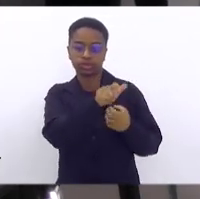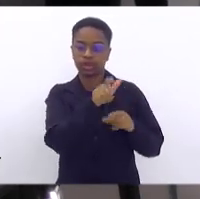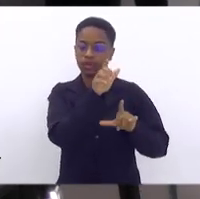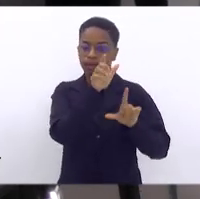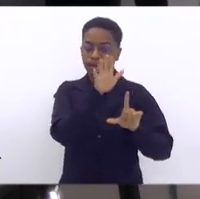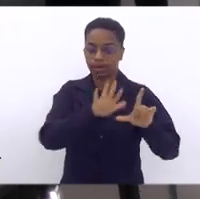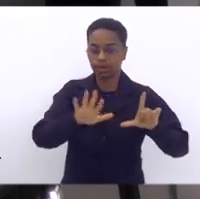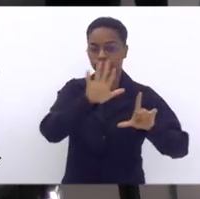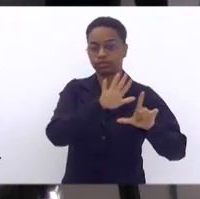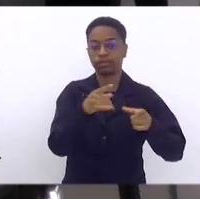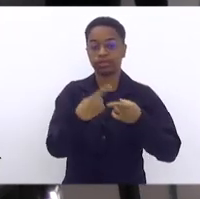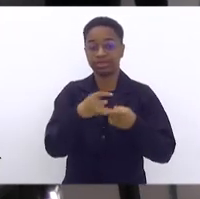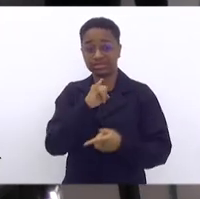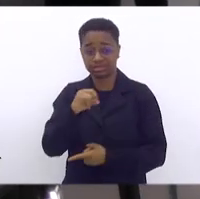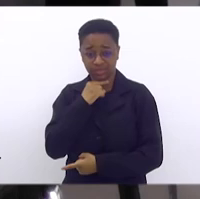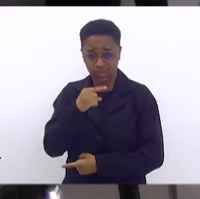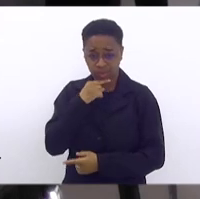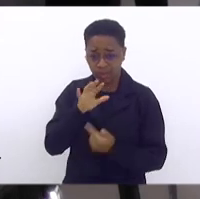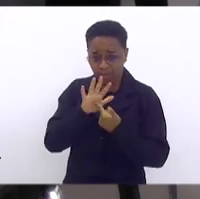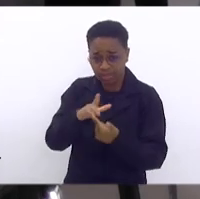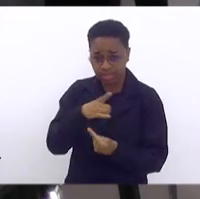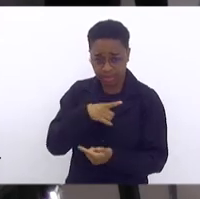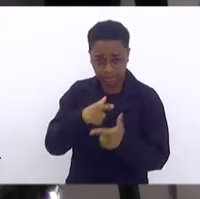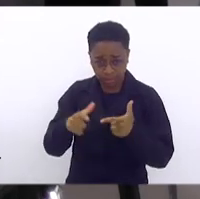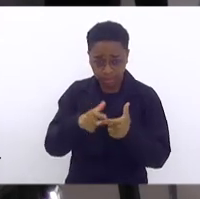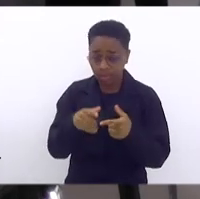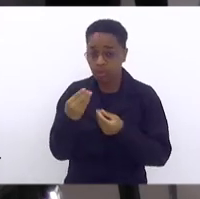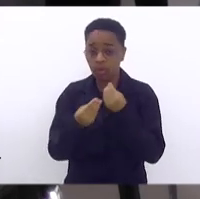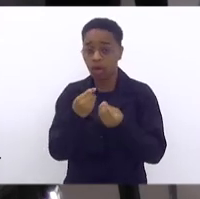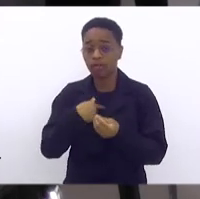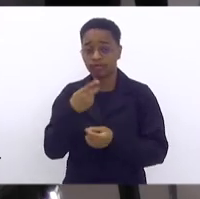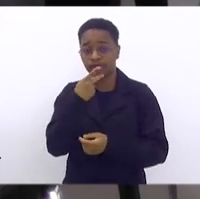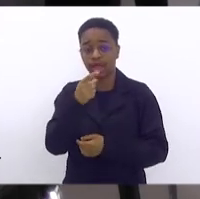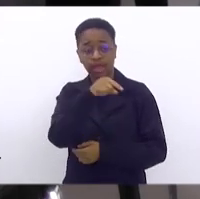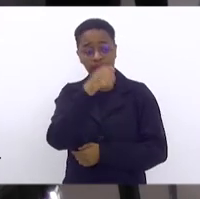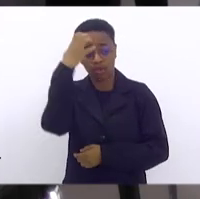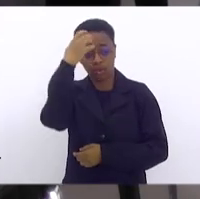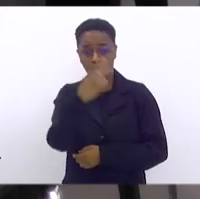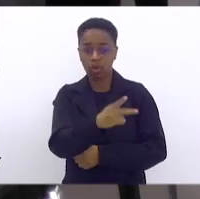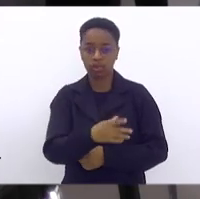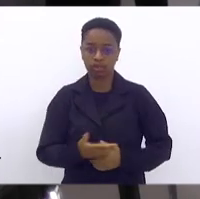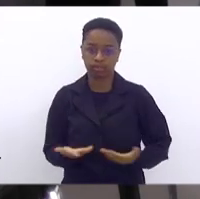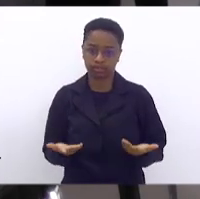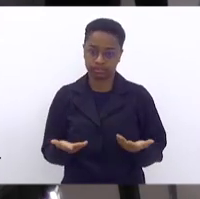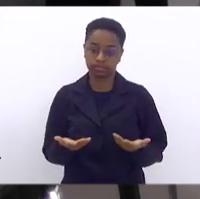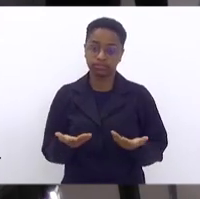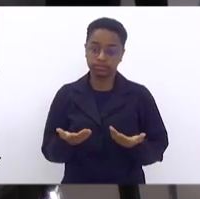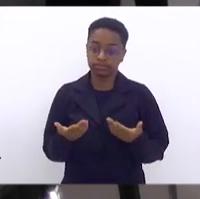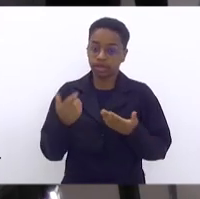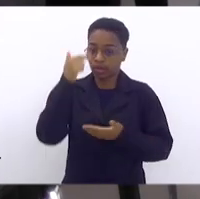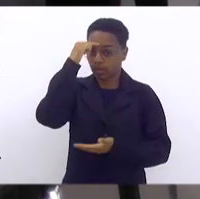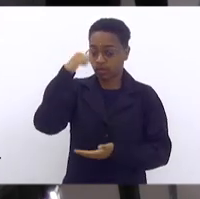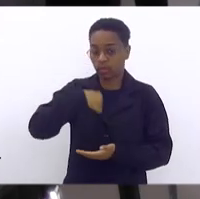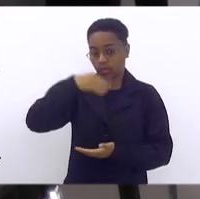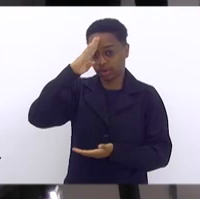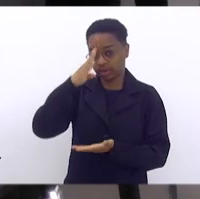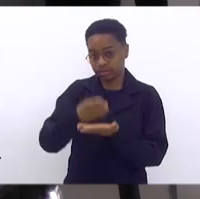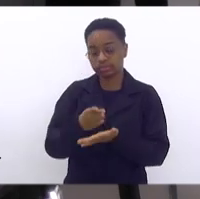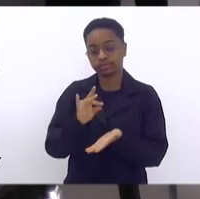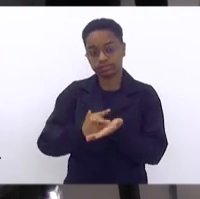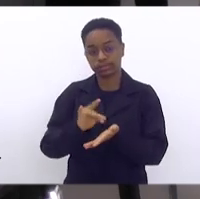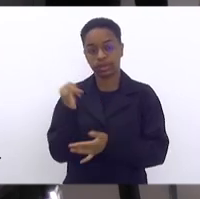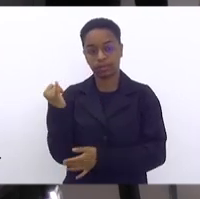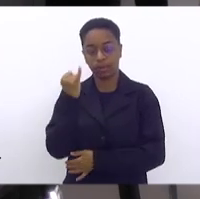tem um problema acontecendo ali, eu não consigo responsabilizar aquela plataforma. Então, eu acredito que isso também é bastante